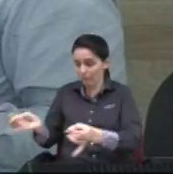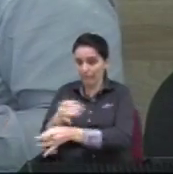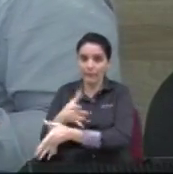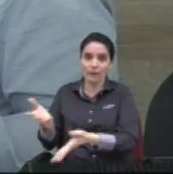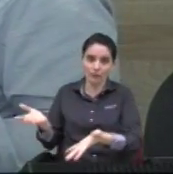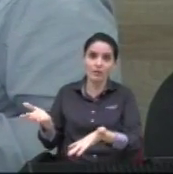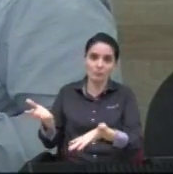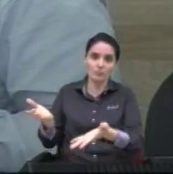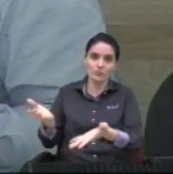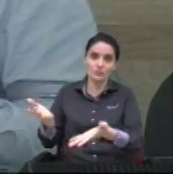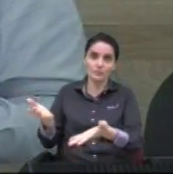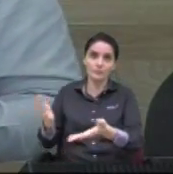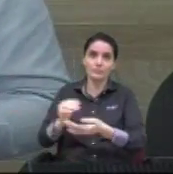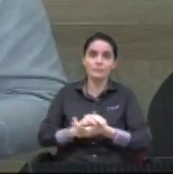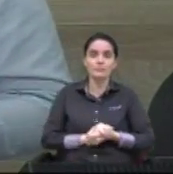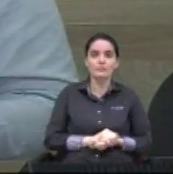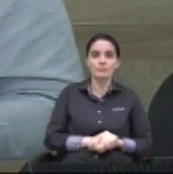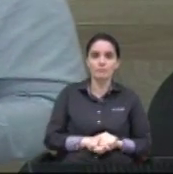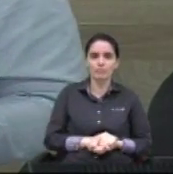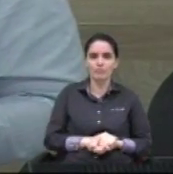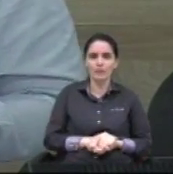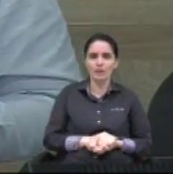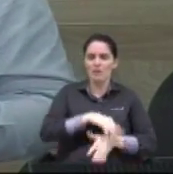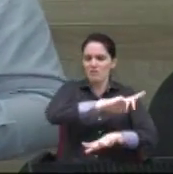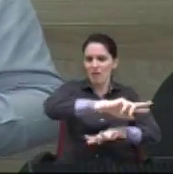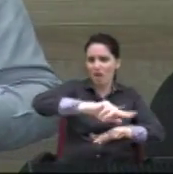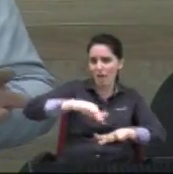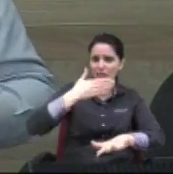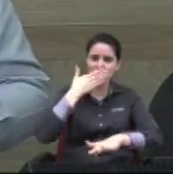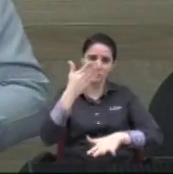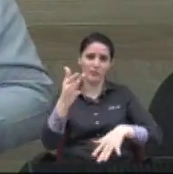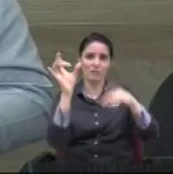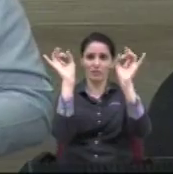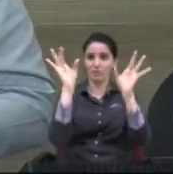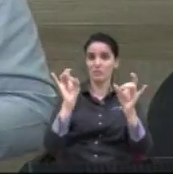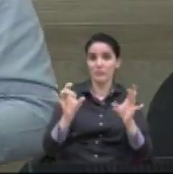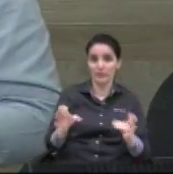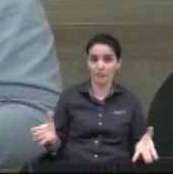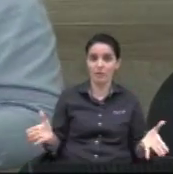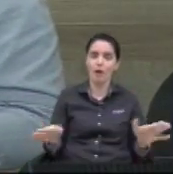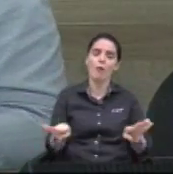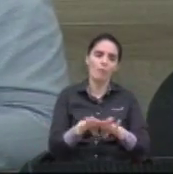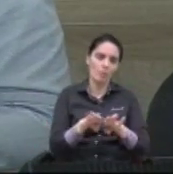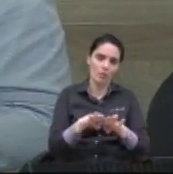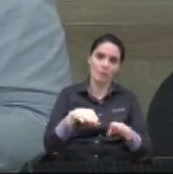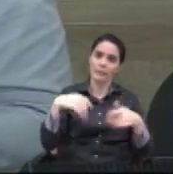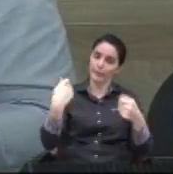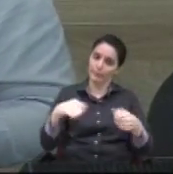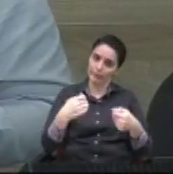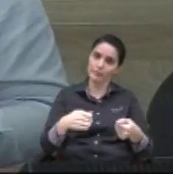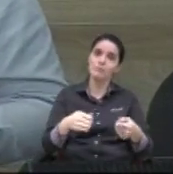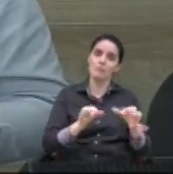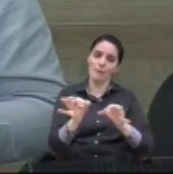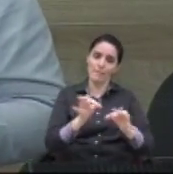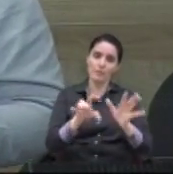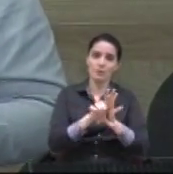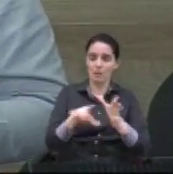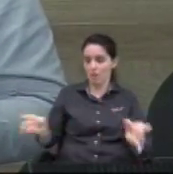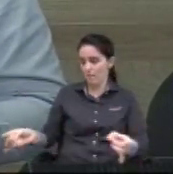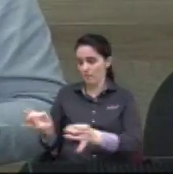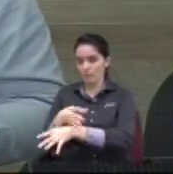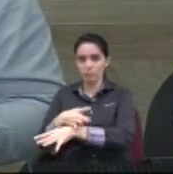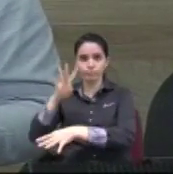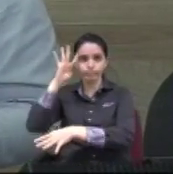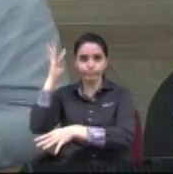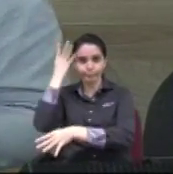aconteça. Vem para cá tantos pedidos de urgência especial, tem que vir também para que a gente solucione o problema lá